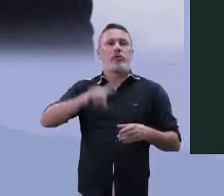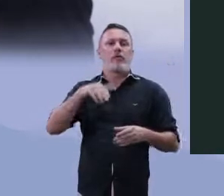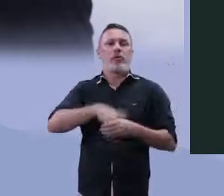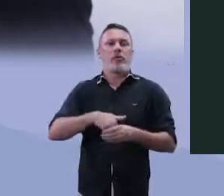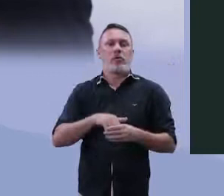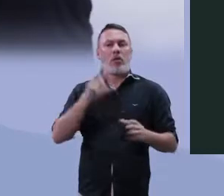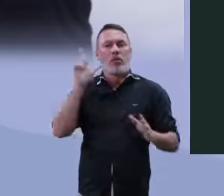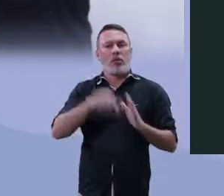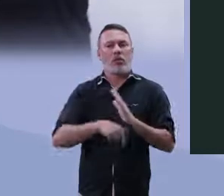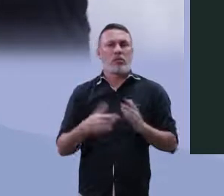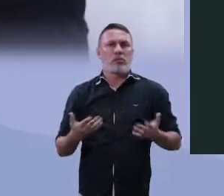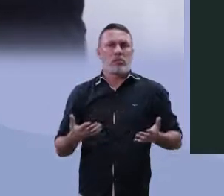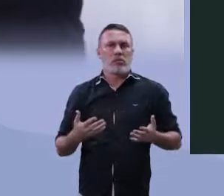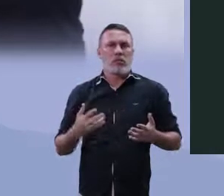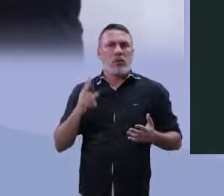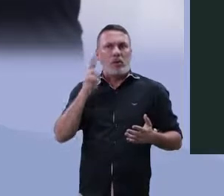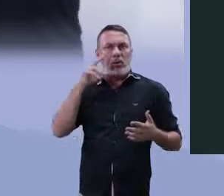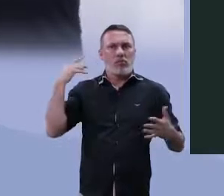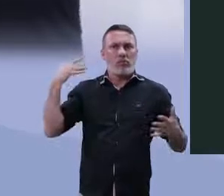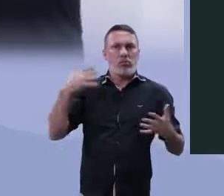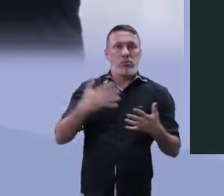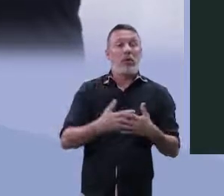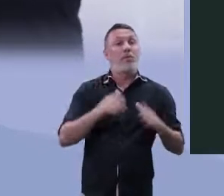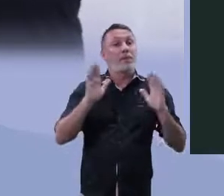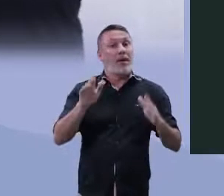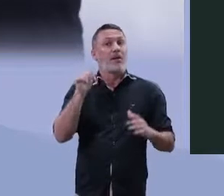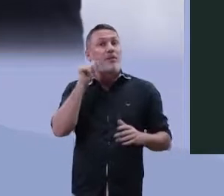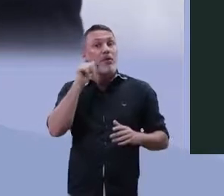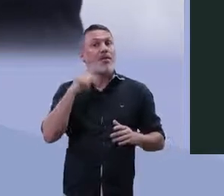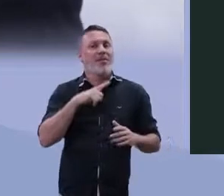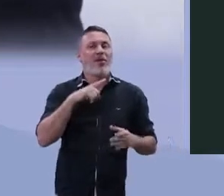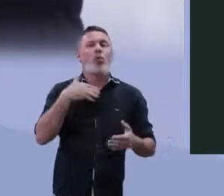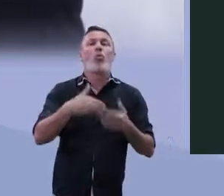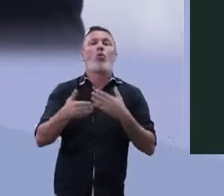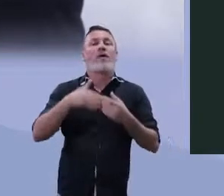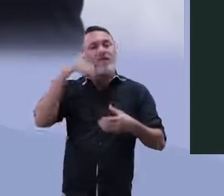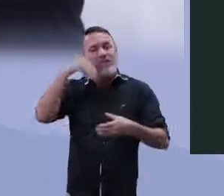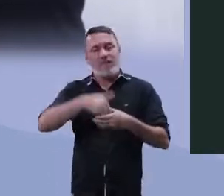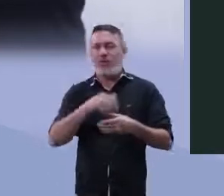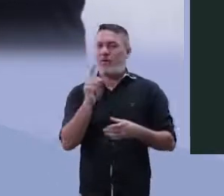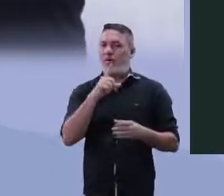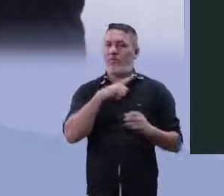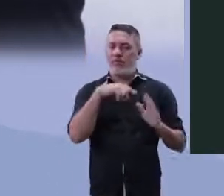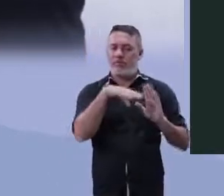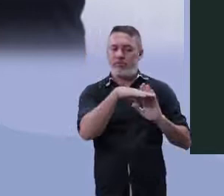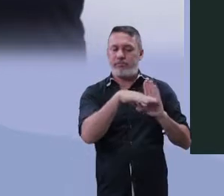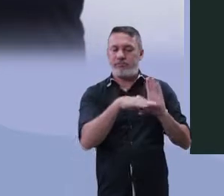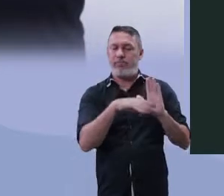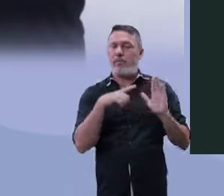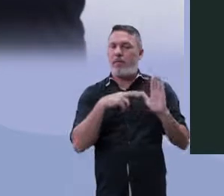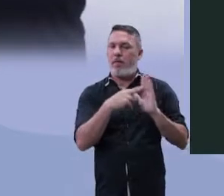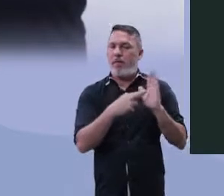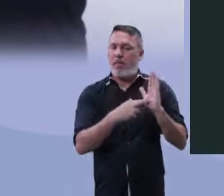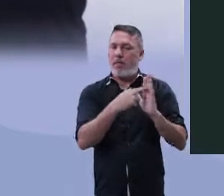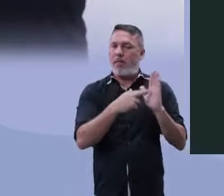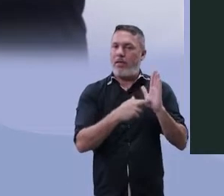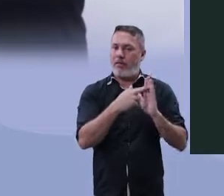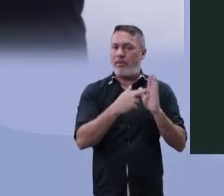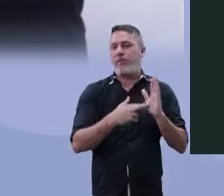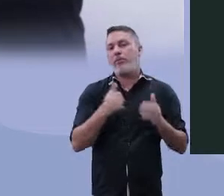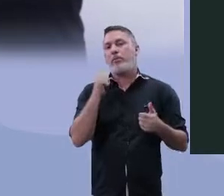tiveram direito ao voto, contanto que cumprissem determinados pré-requisitos, que fossem